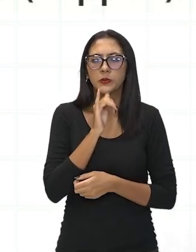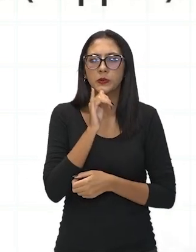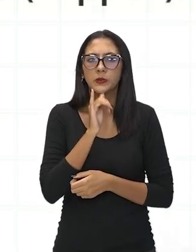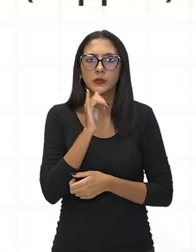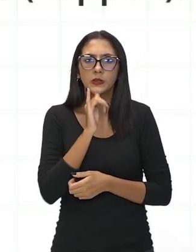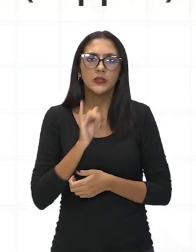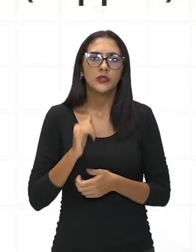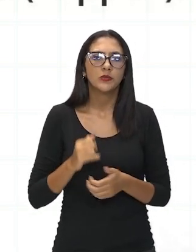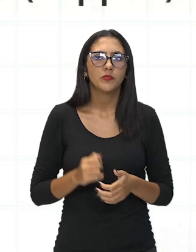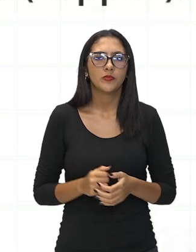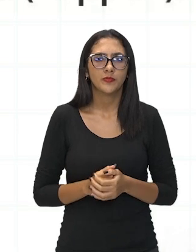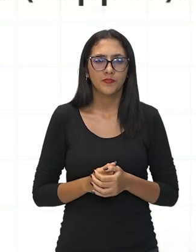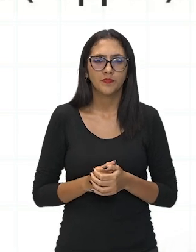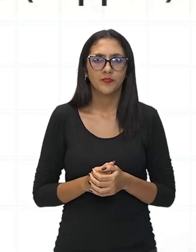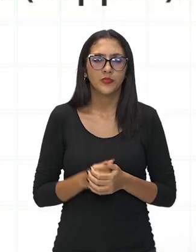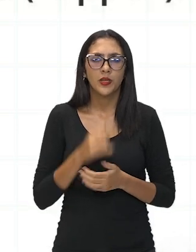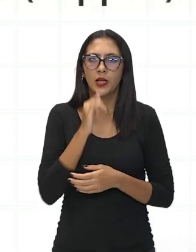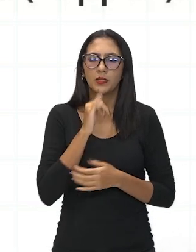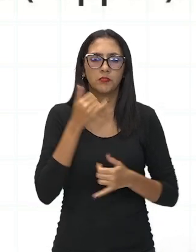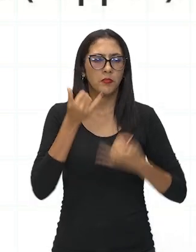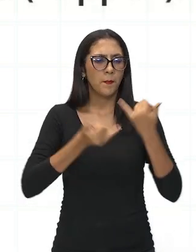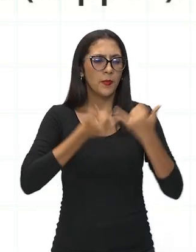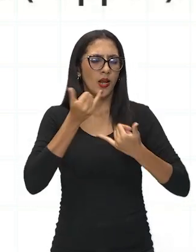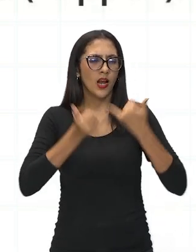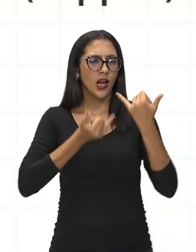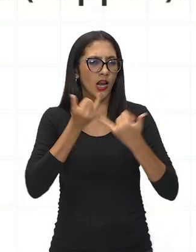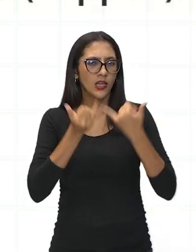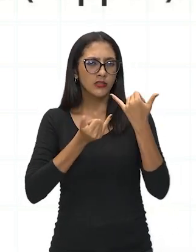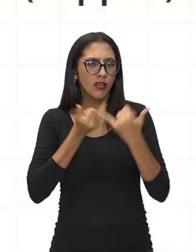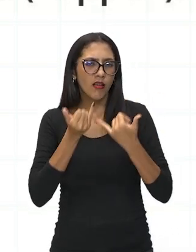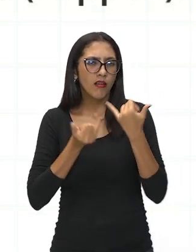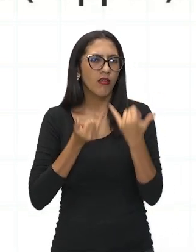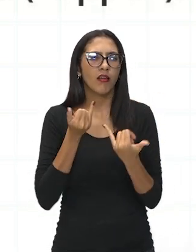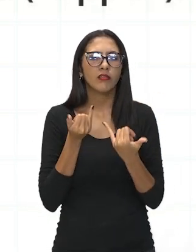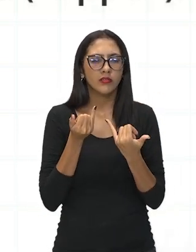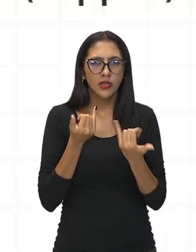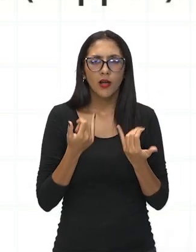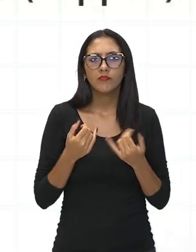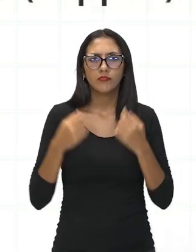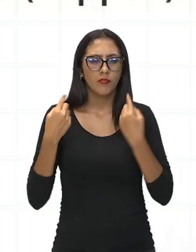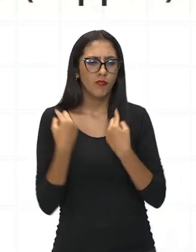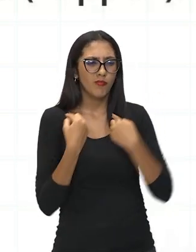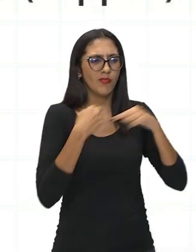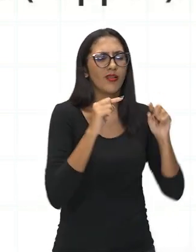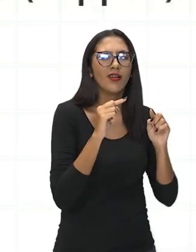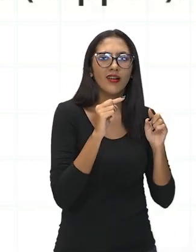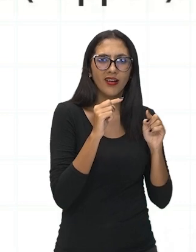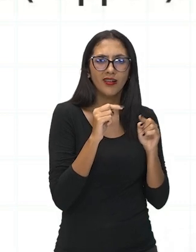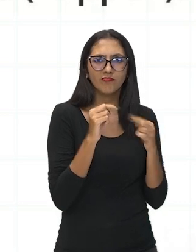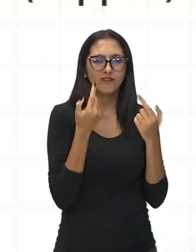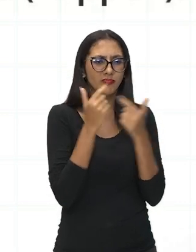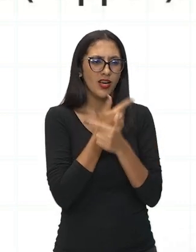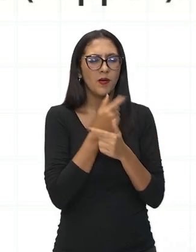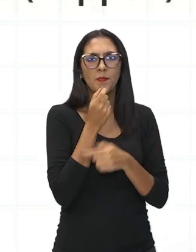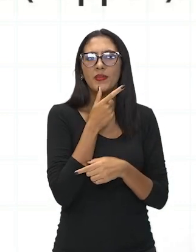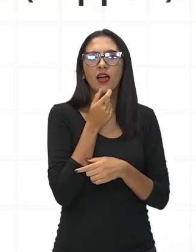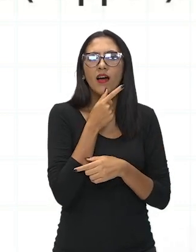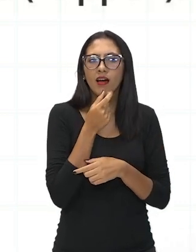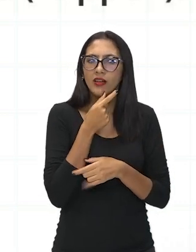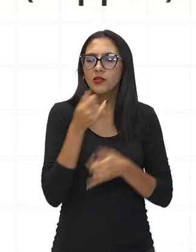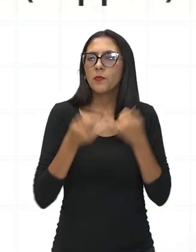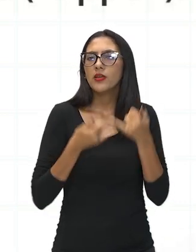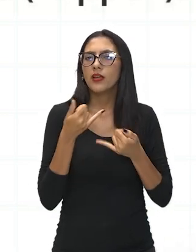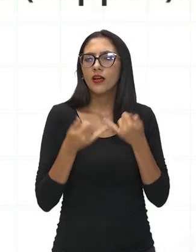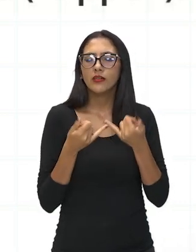aquelas brincadeiras com as pessoas, tá bom? Pagar uma prenda, digamos assim, tá? Então,